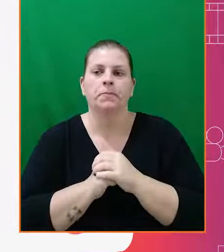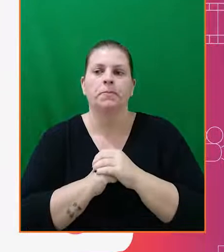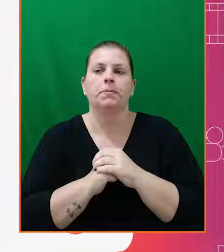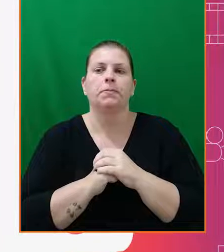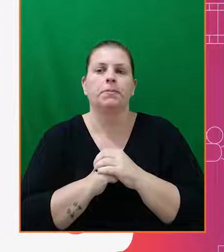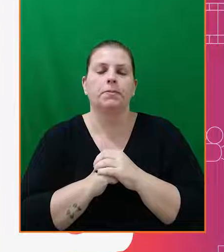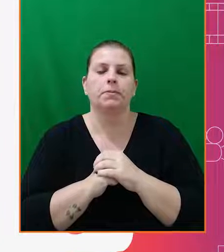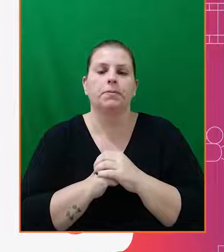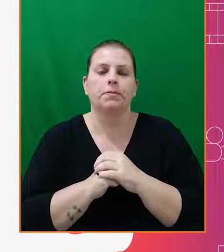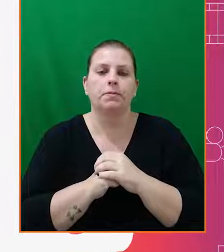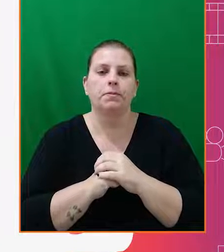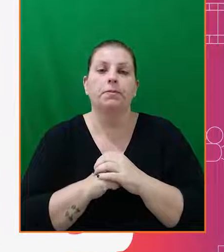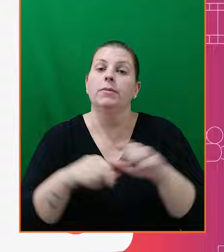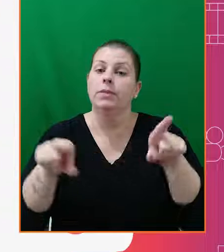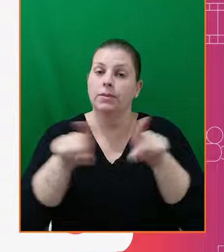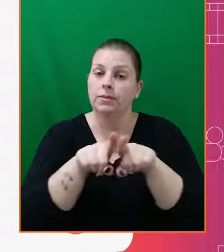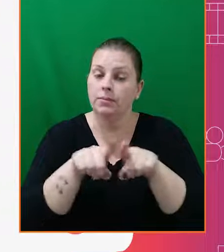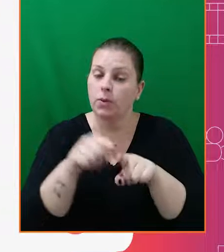melhor no vídeo.